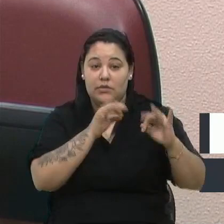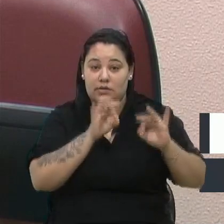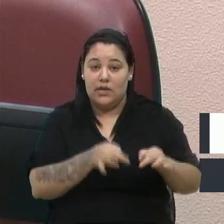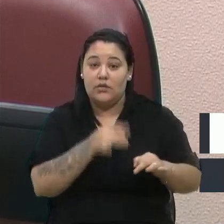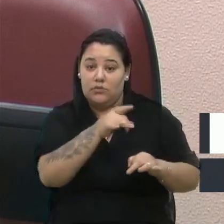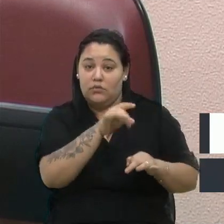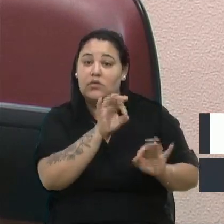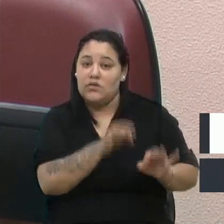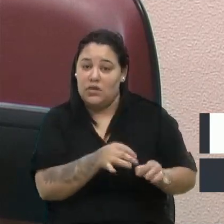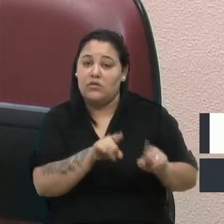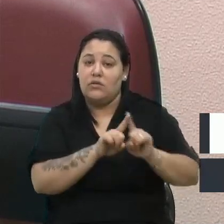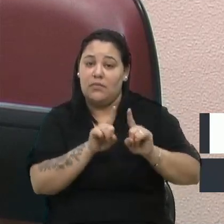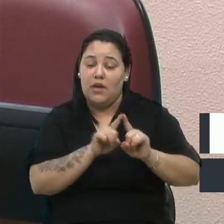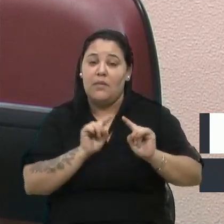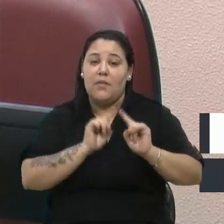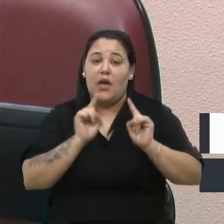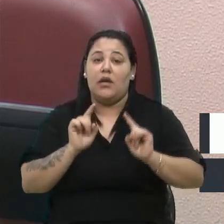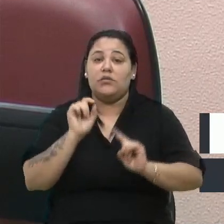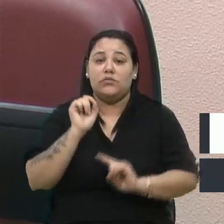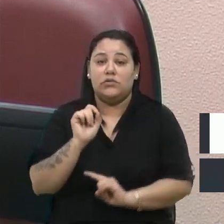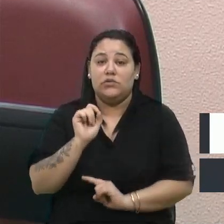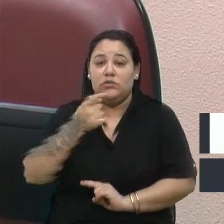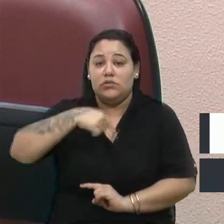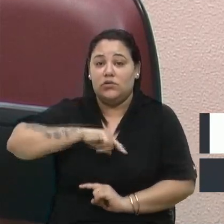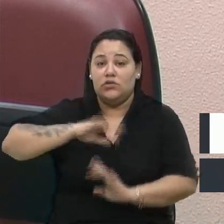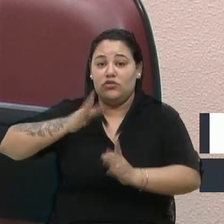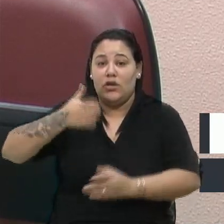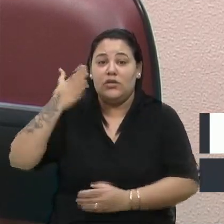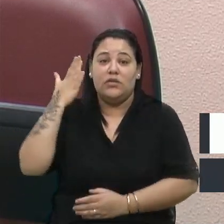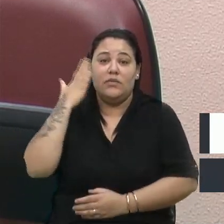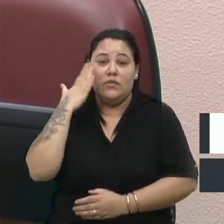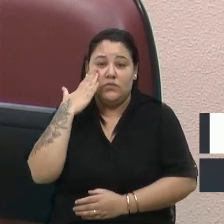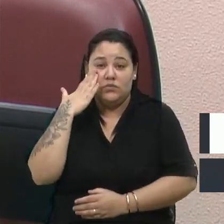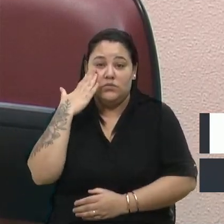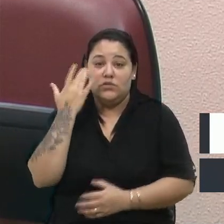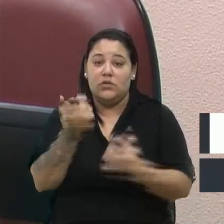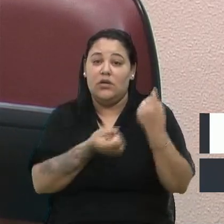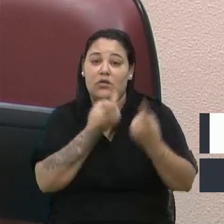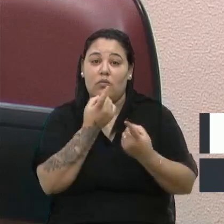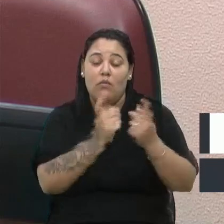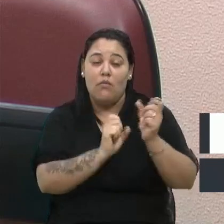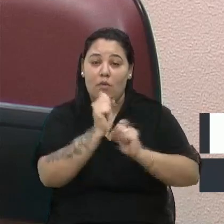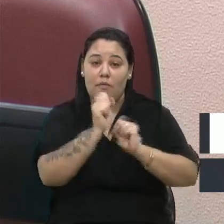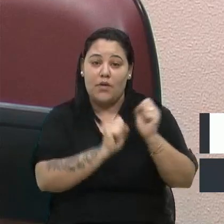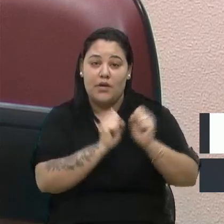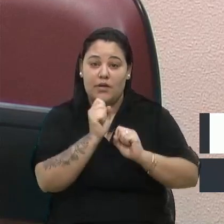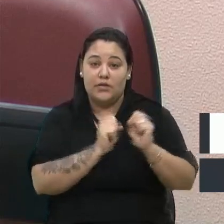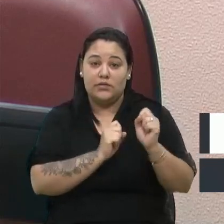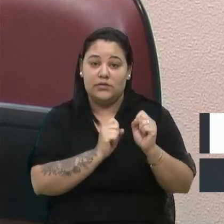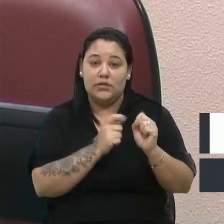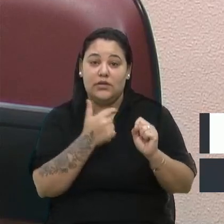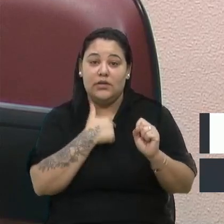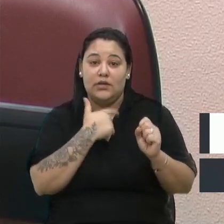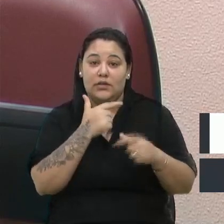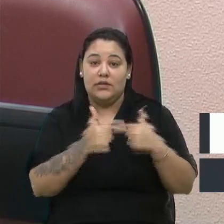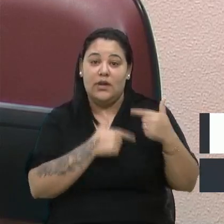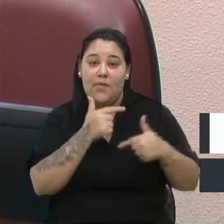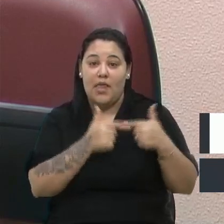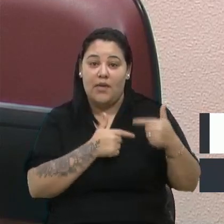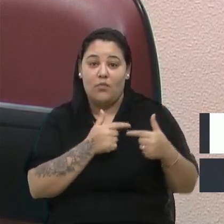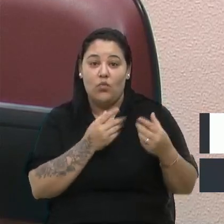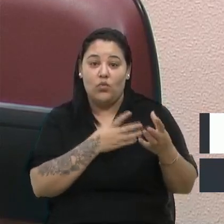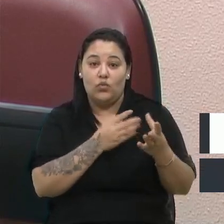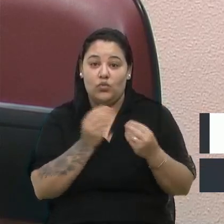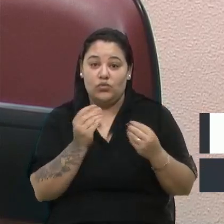razão, só que o que a gente sabe por as empresas que pelo menos eu trabalhei muito no ramo do transporte,